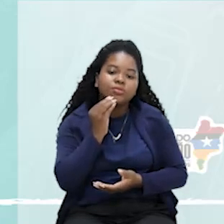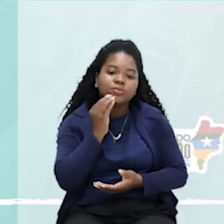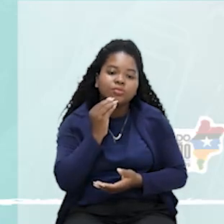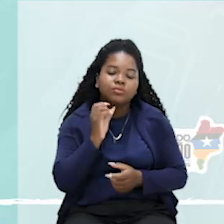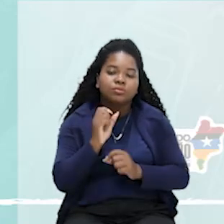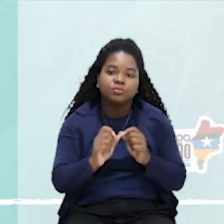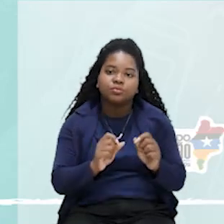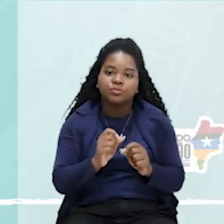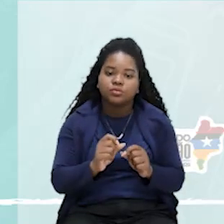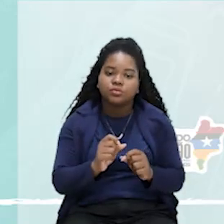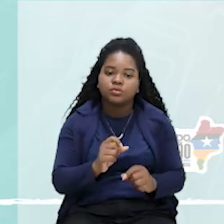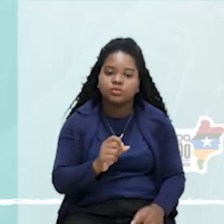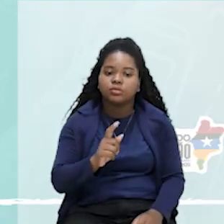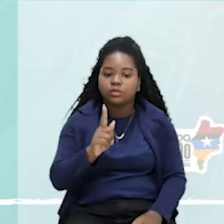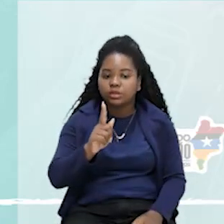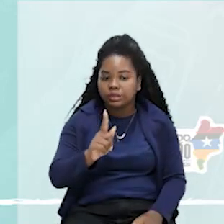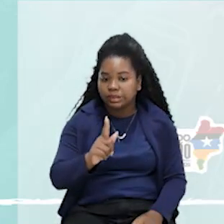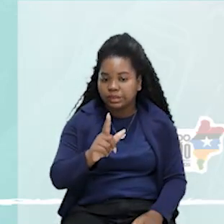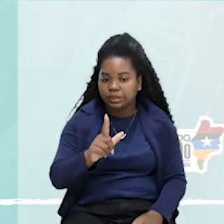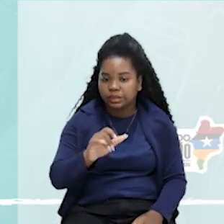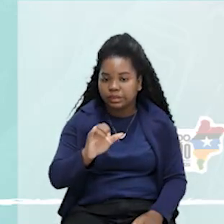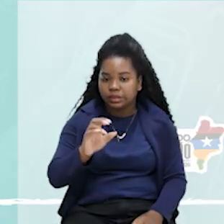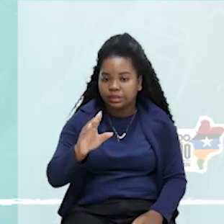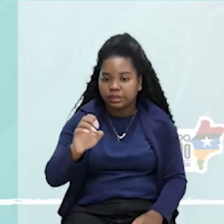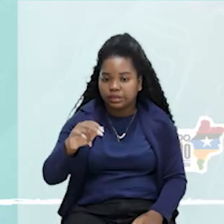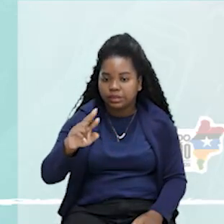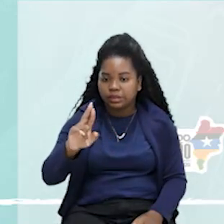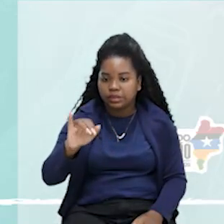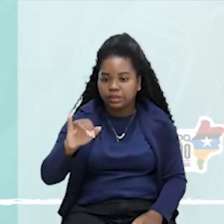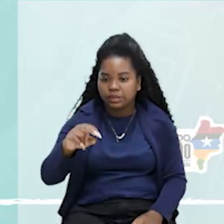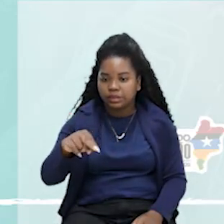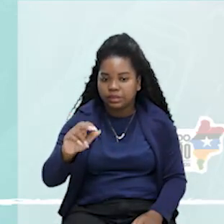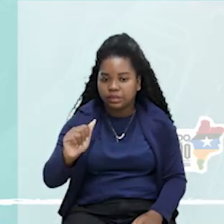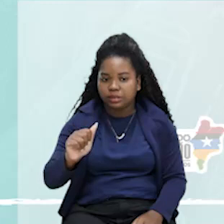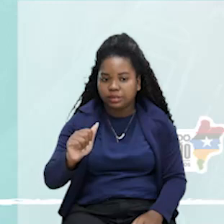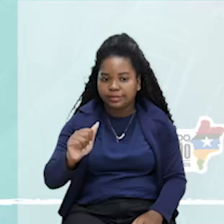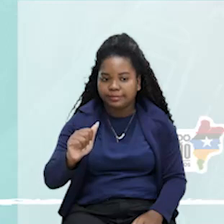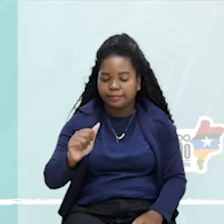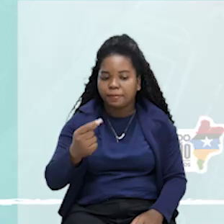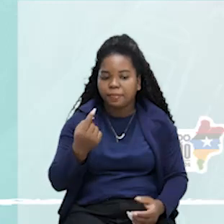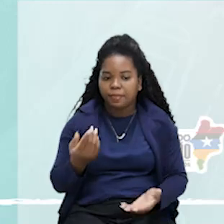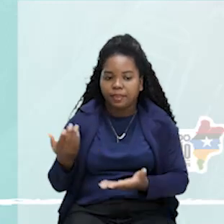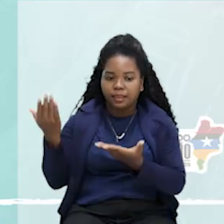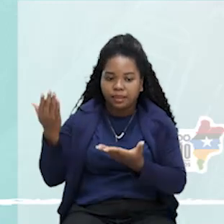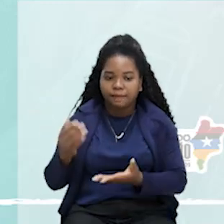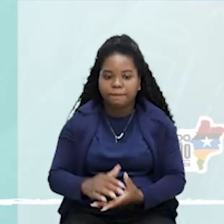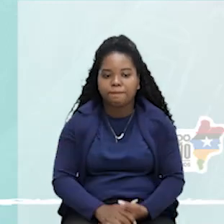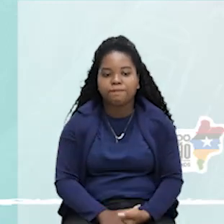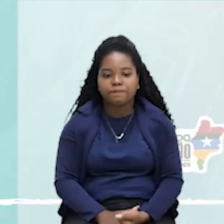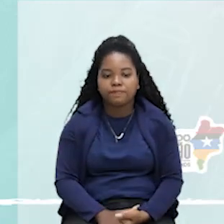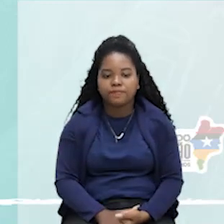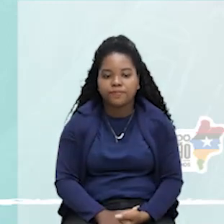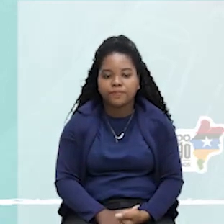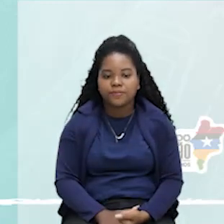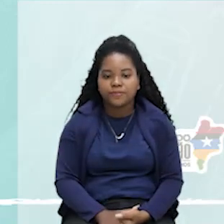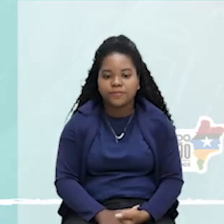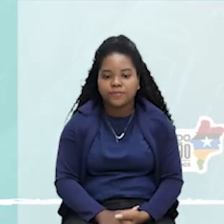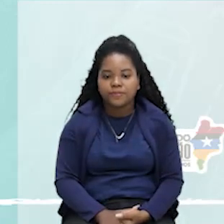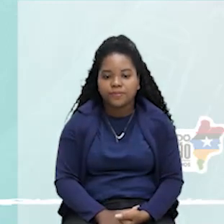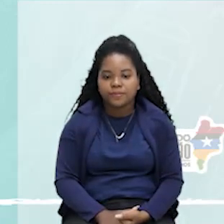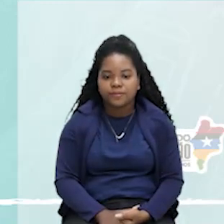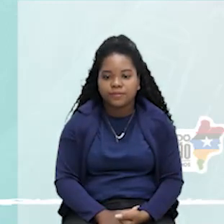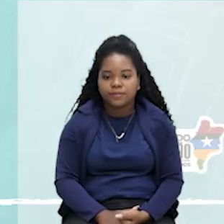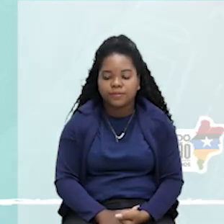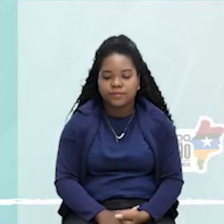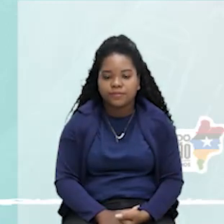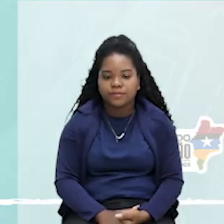do glicerol ou glicerina com ácido nítrico essa reação ela